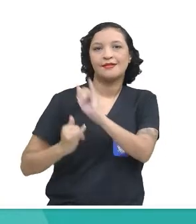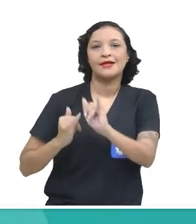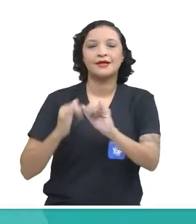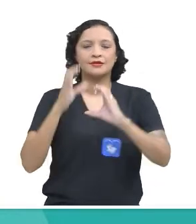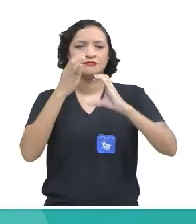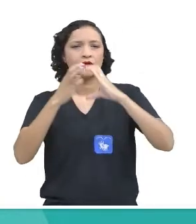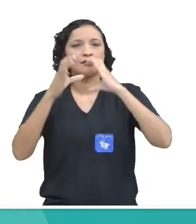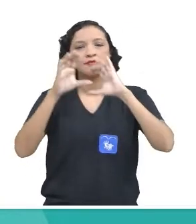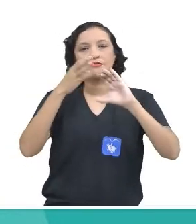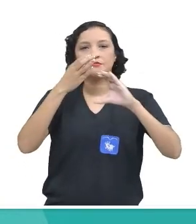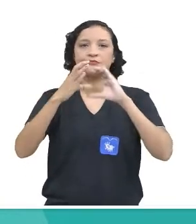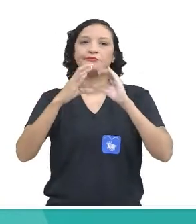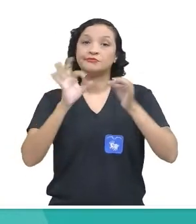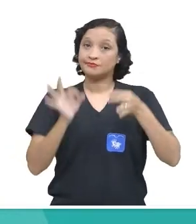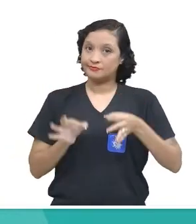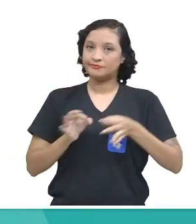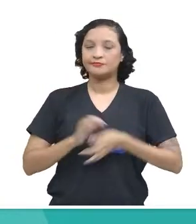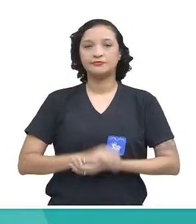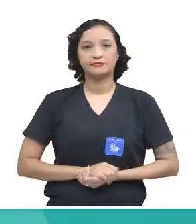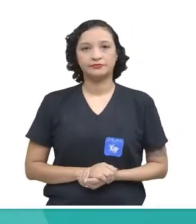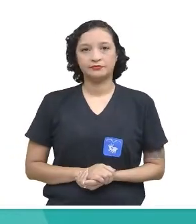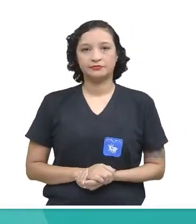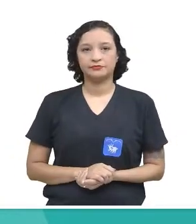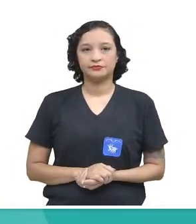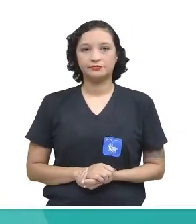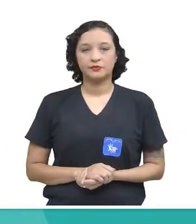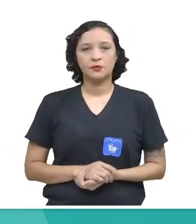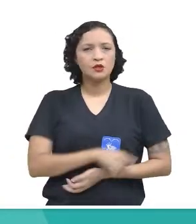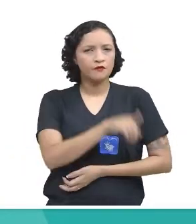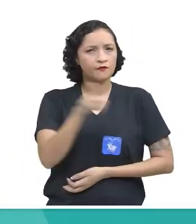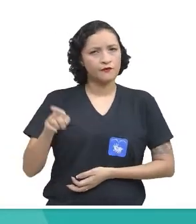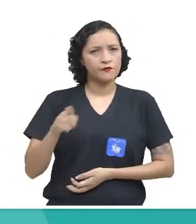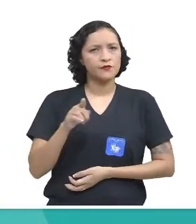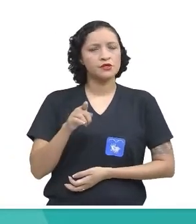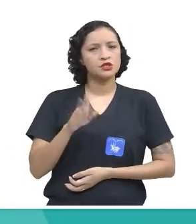certo? Então, como